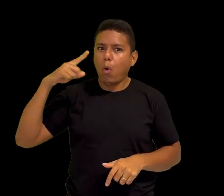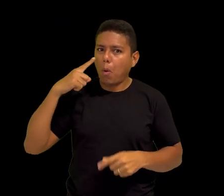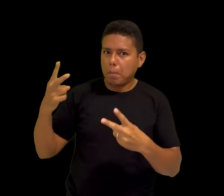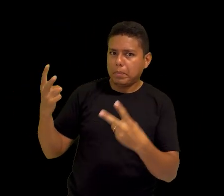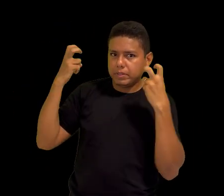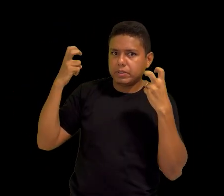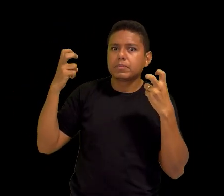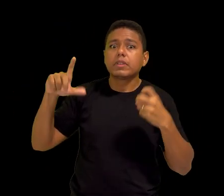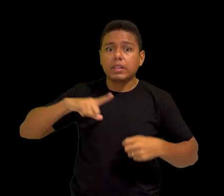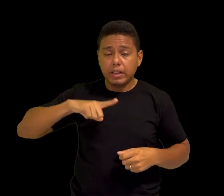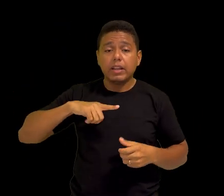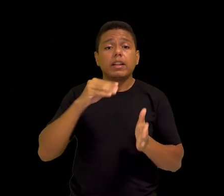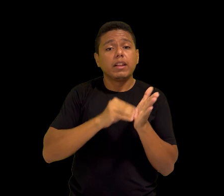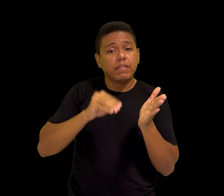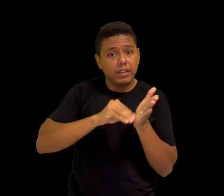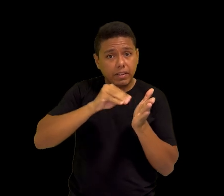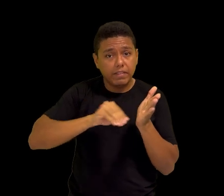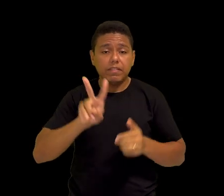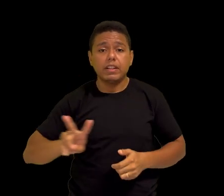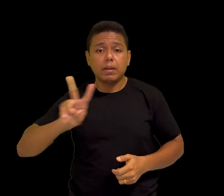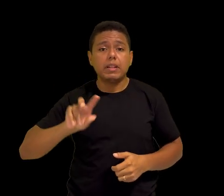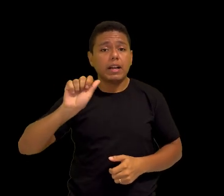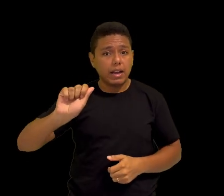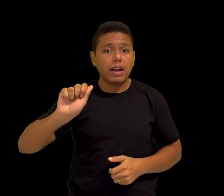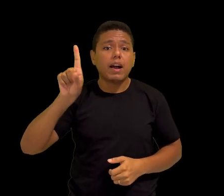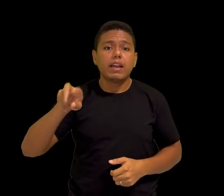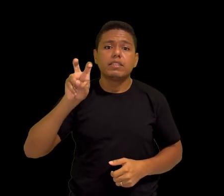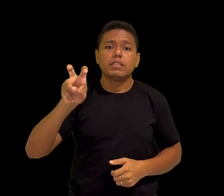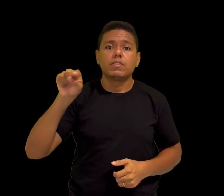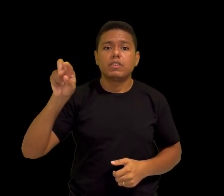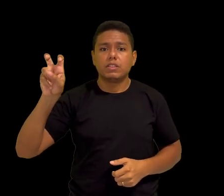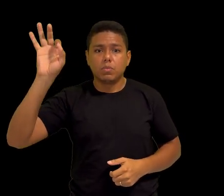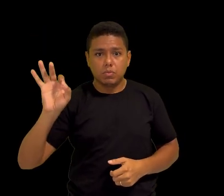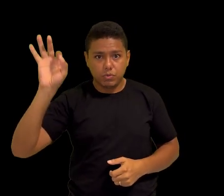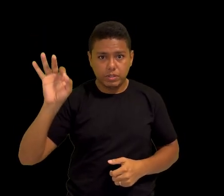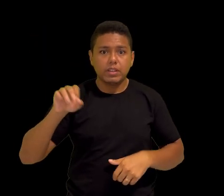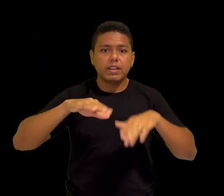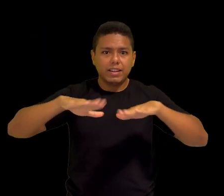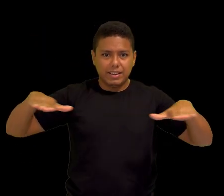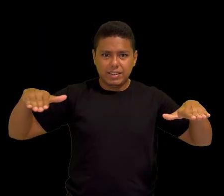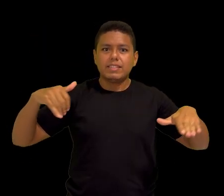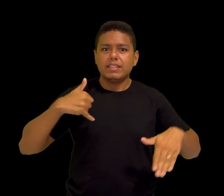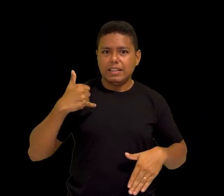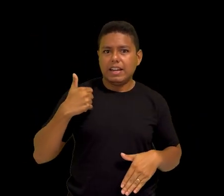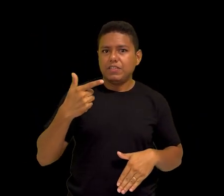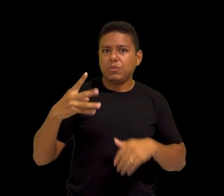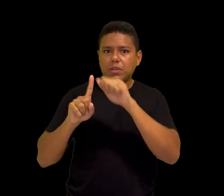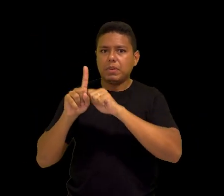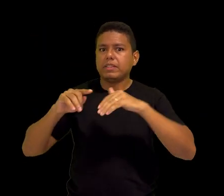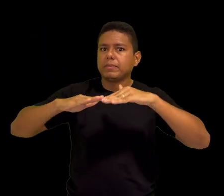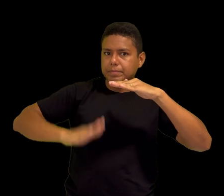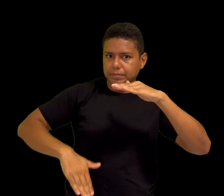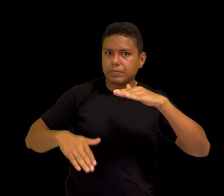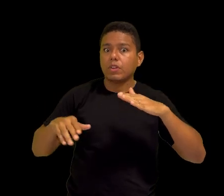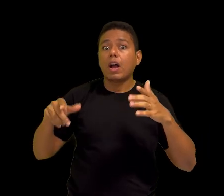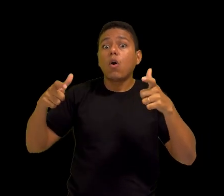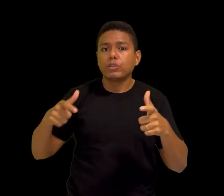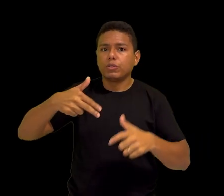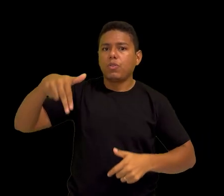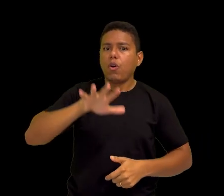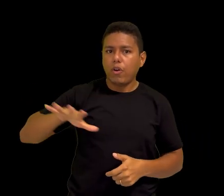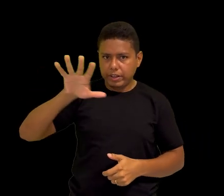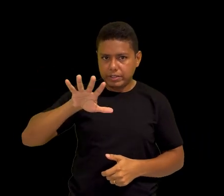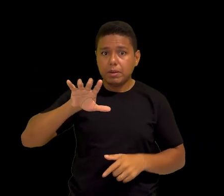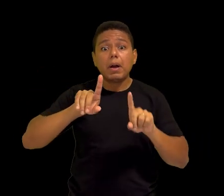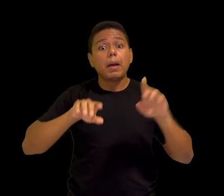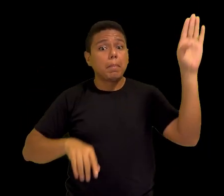que a deficiência de vitamina A foi de 5,5% em crianças menores de 24 meses para o Nordeste, enquanto que para